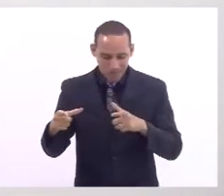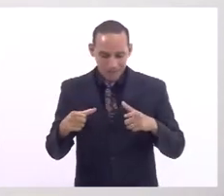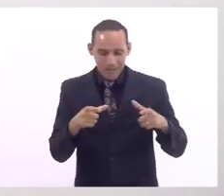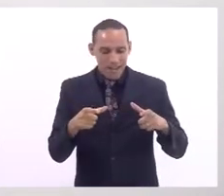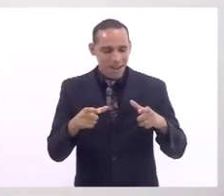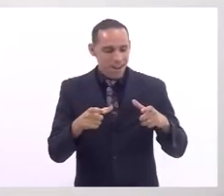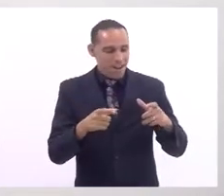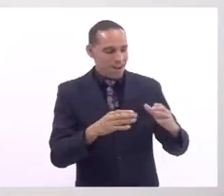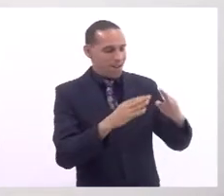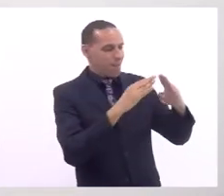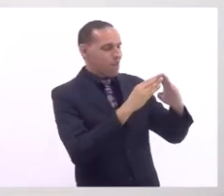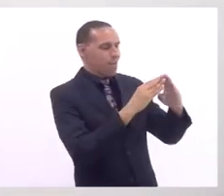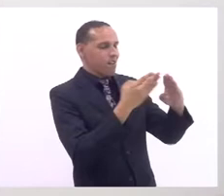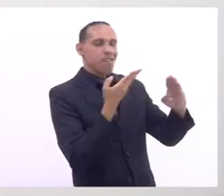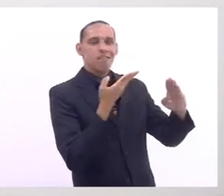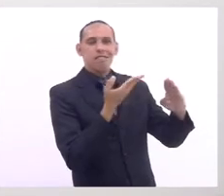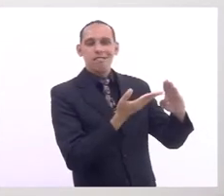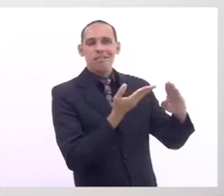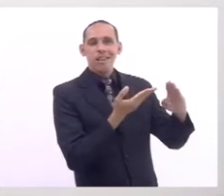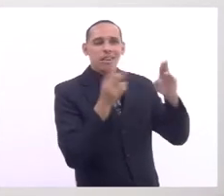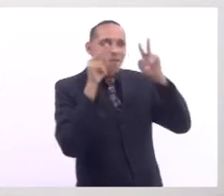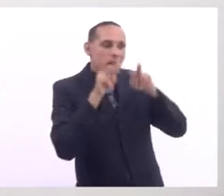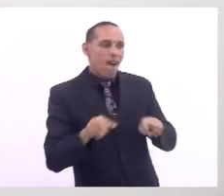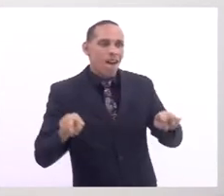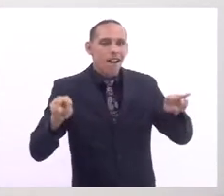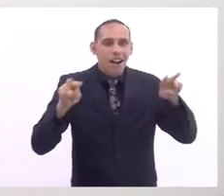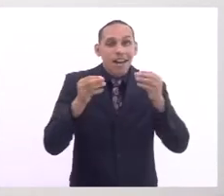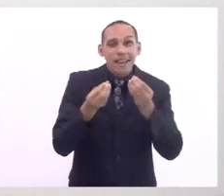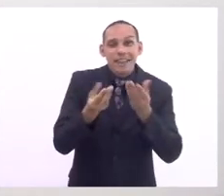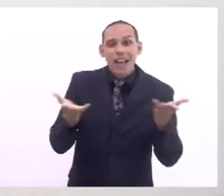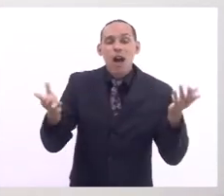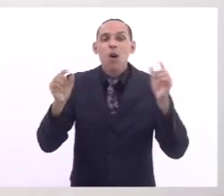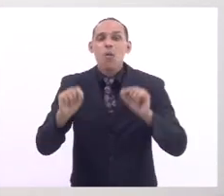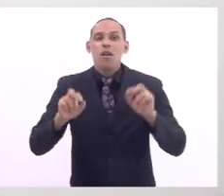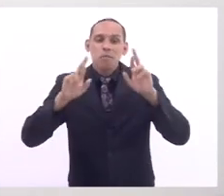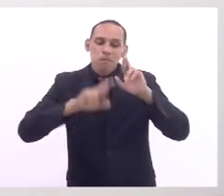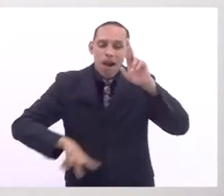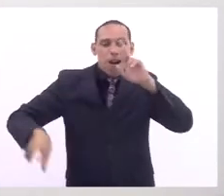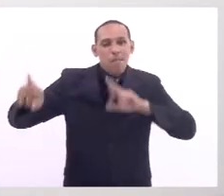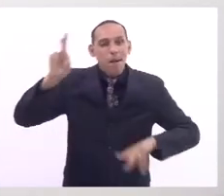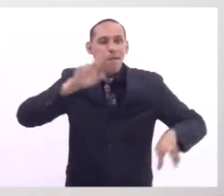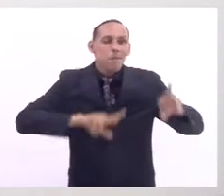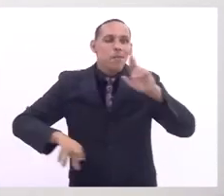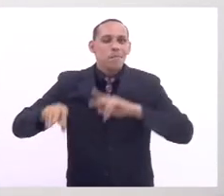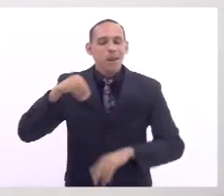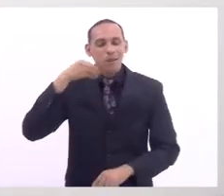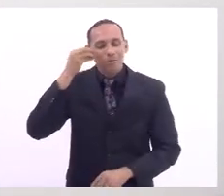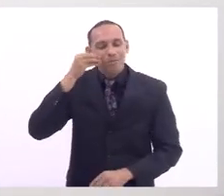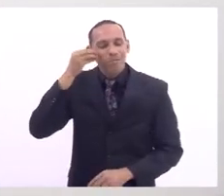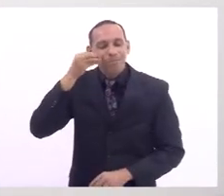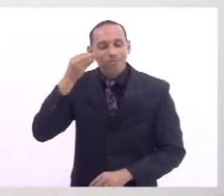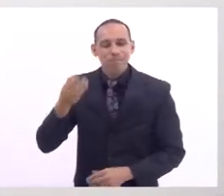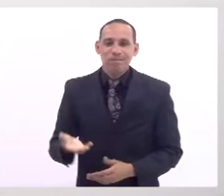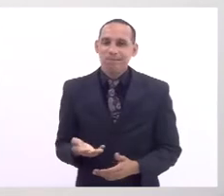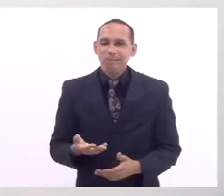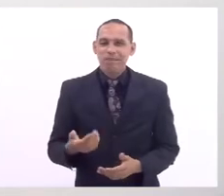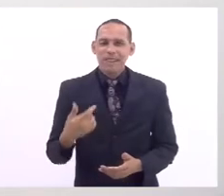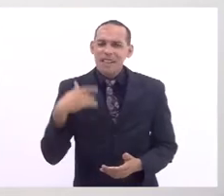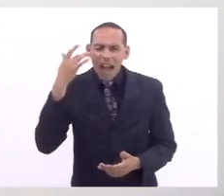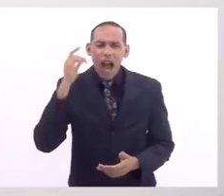acho que a casa é muito feliz né em dar visibilidade essa pluralidade de experiências né Acho que